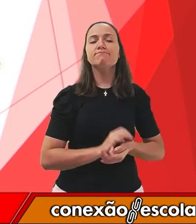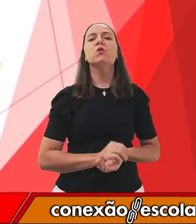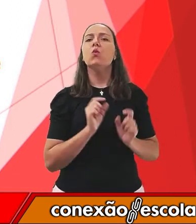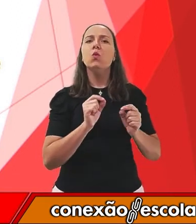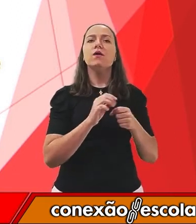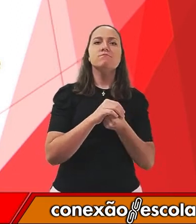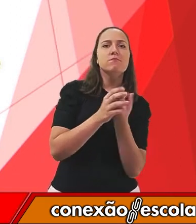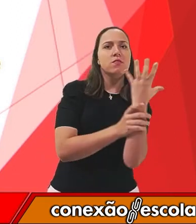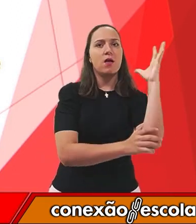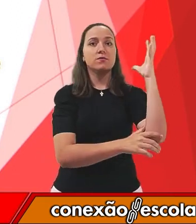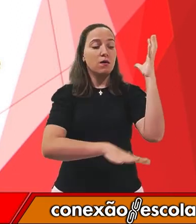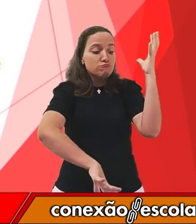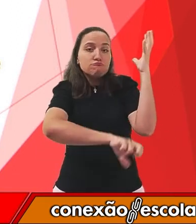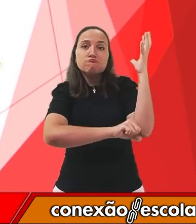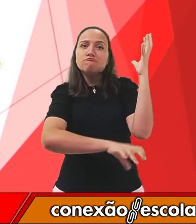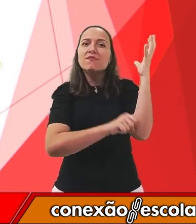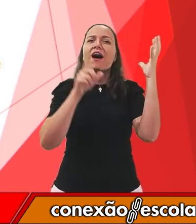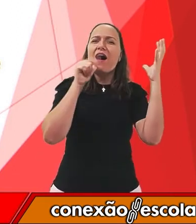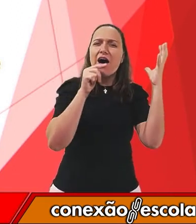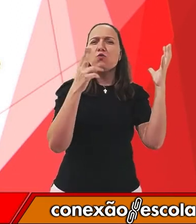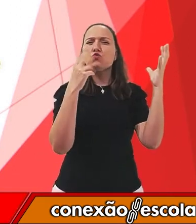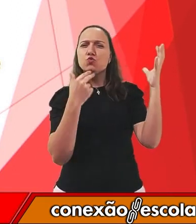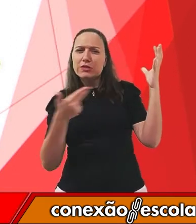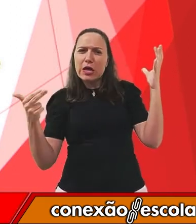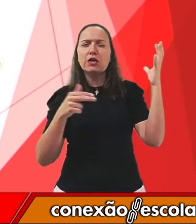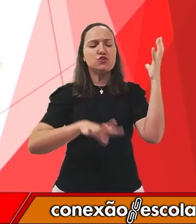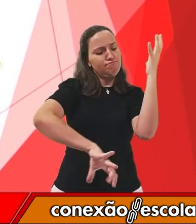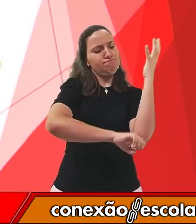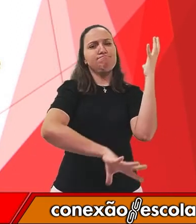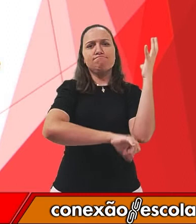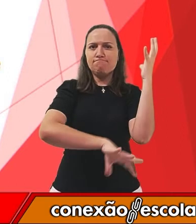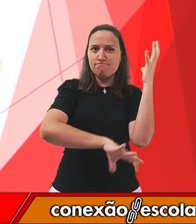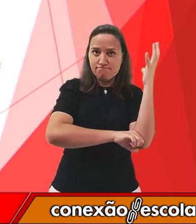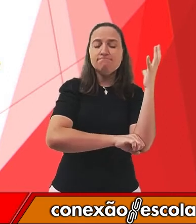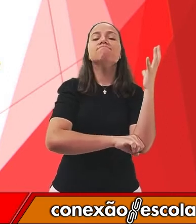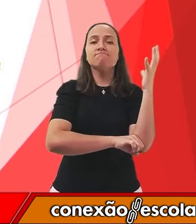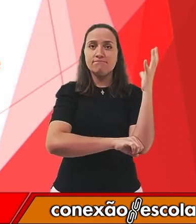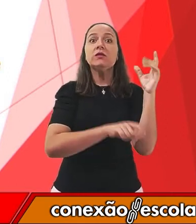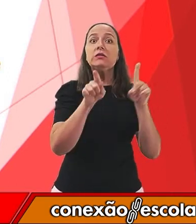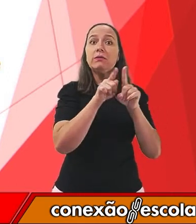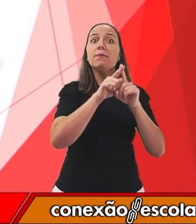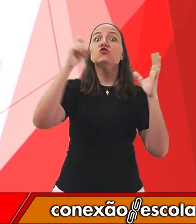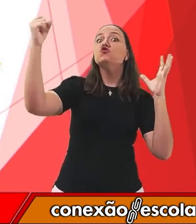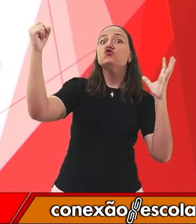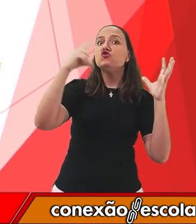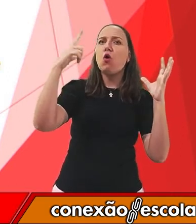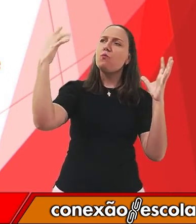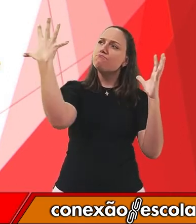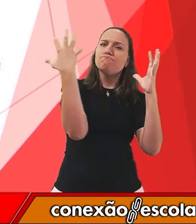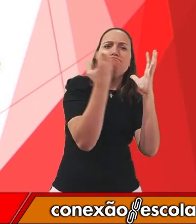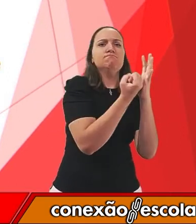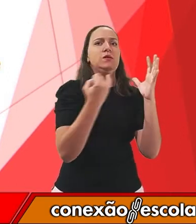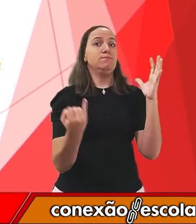a água e os minerais de que precisa do solo através das suas raízes. O sol é muito importante nisso